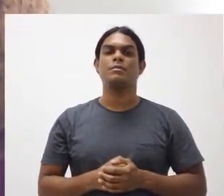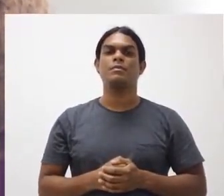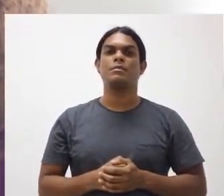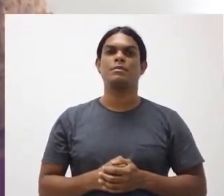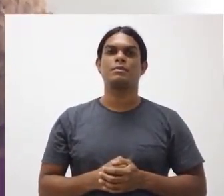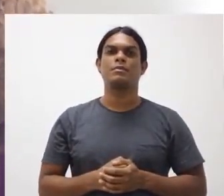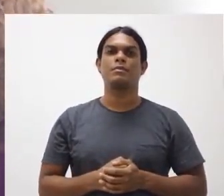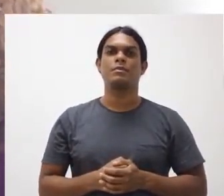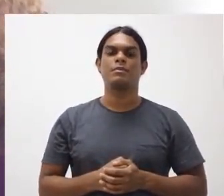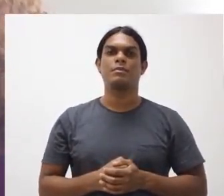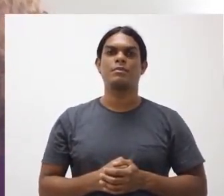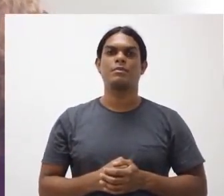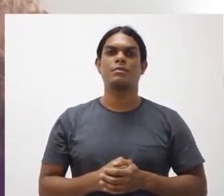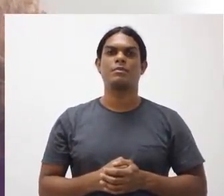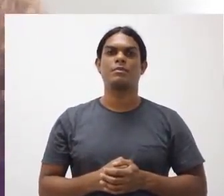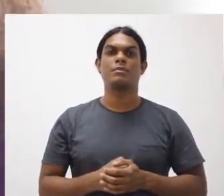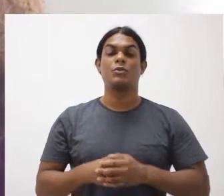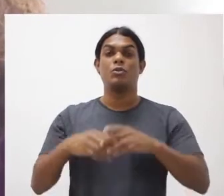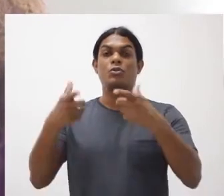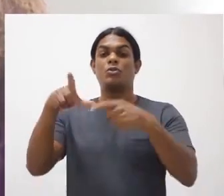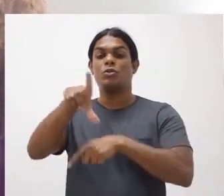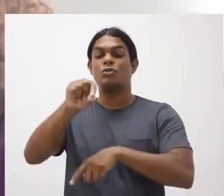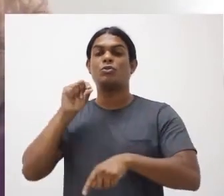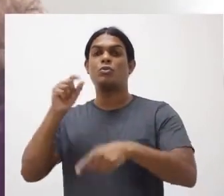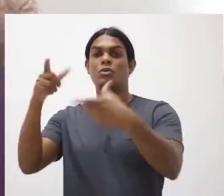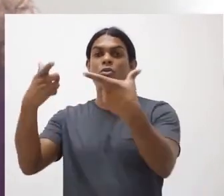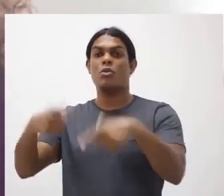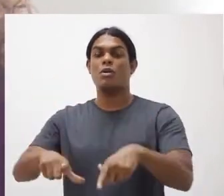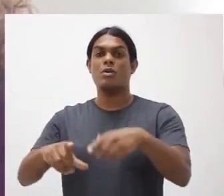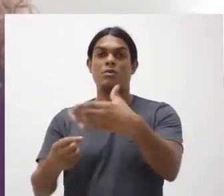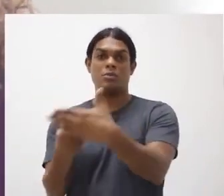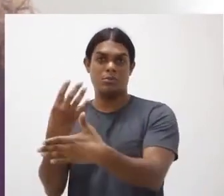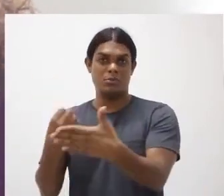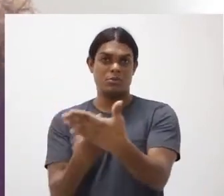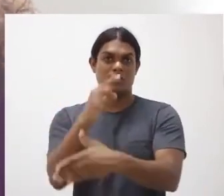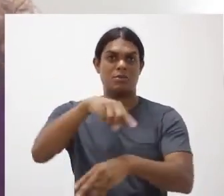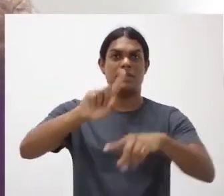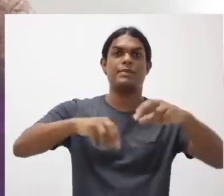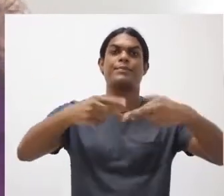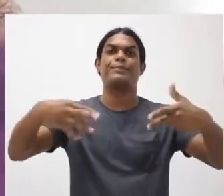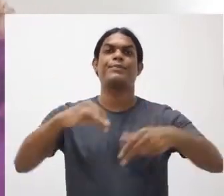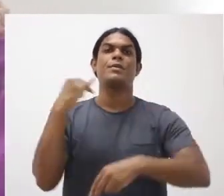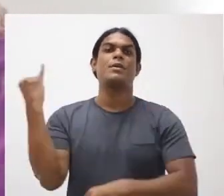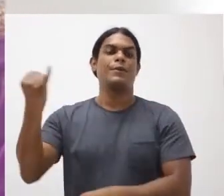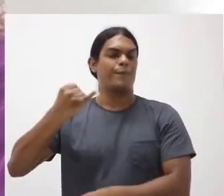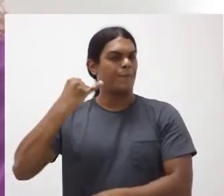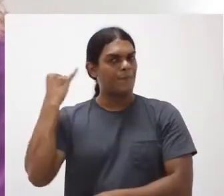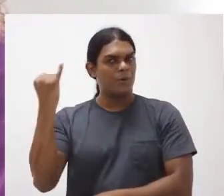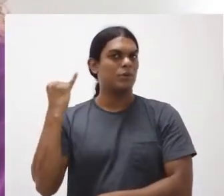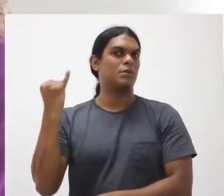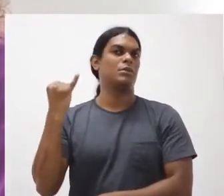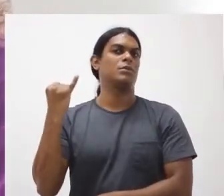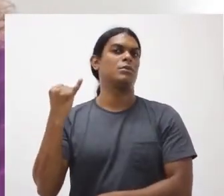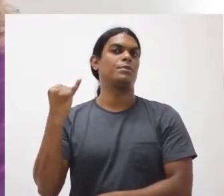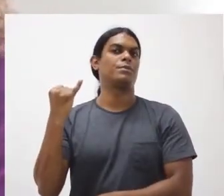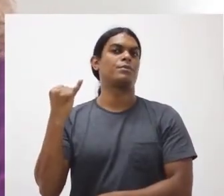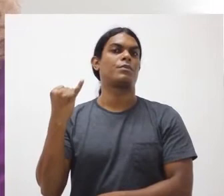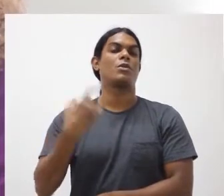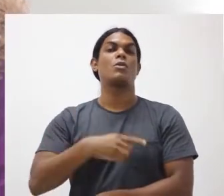local de produção destes itens, é necessário considerar, então, qual o custo da